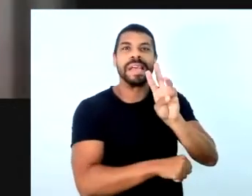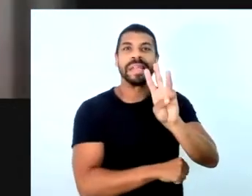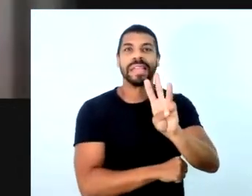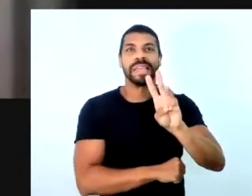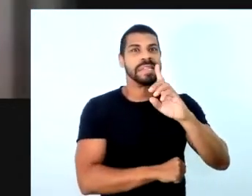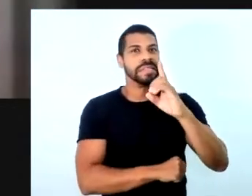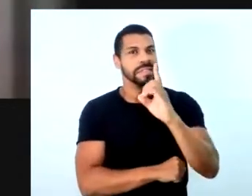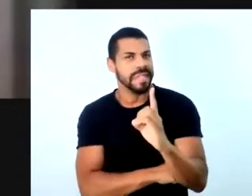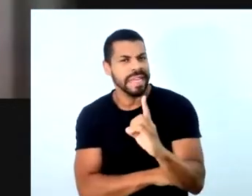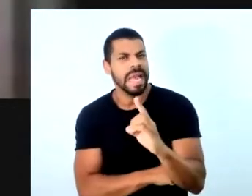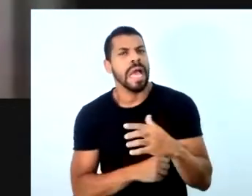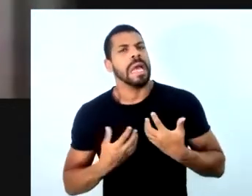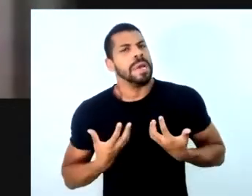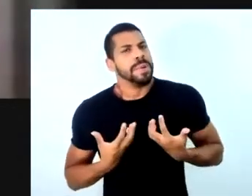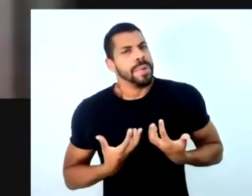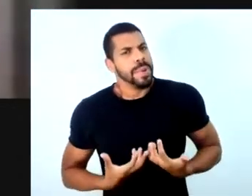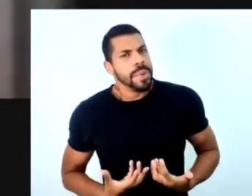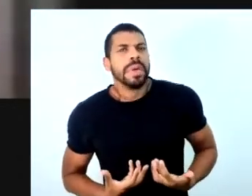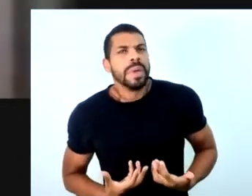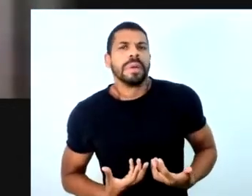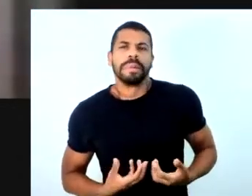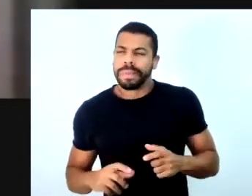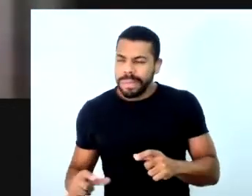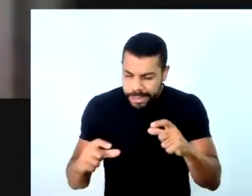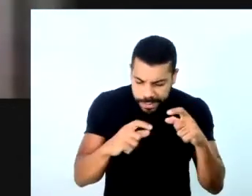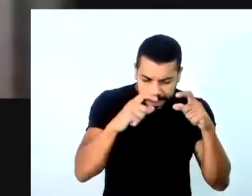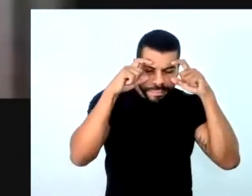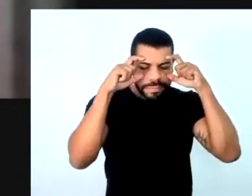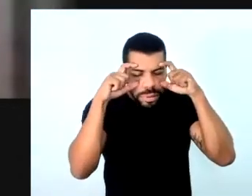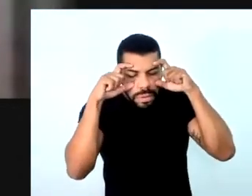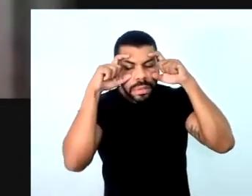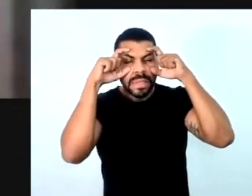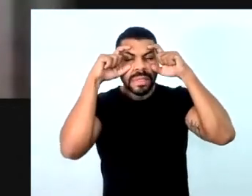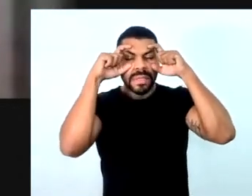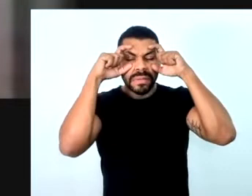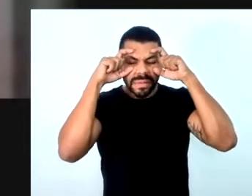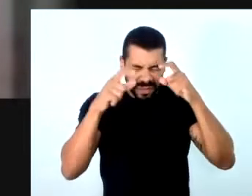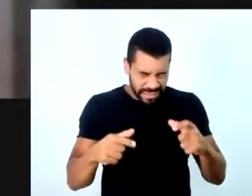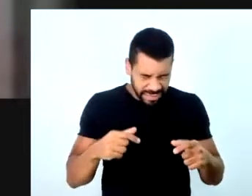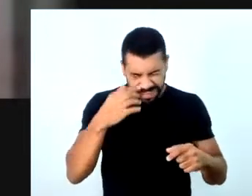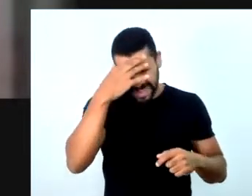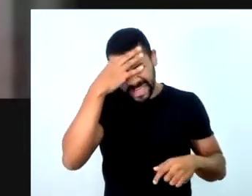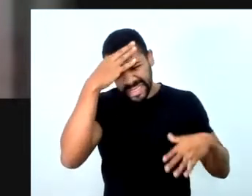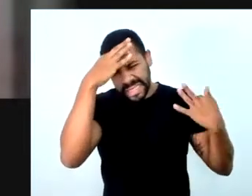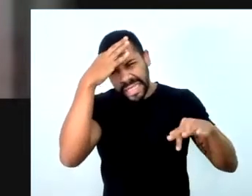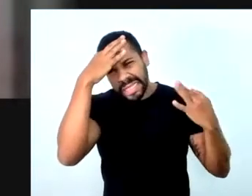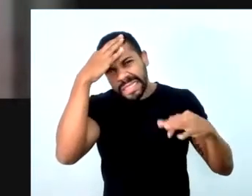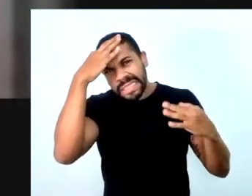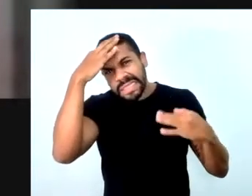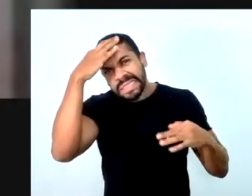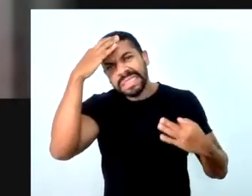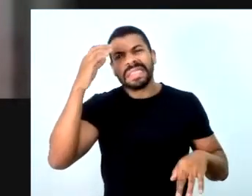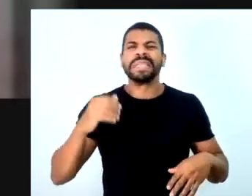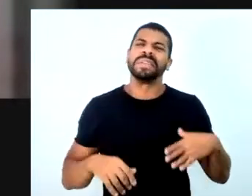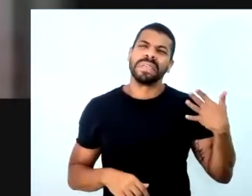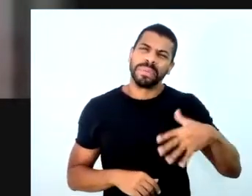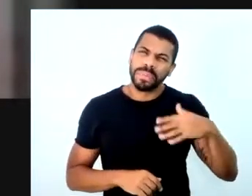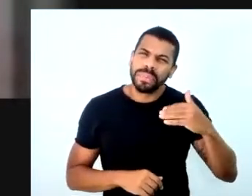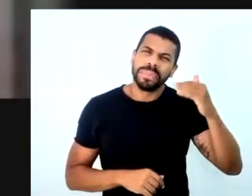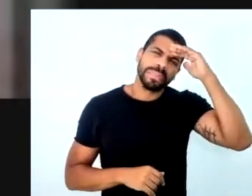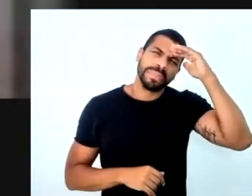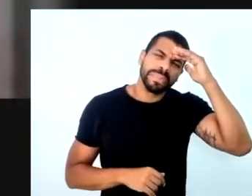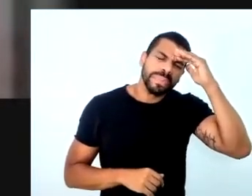de ficar horas na ilha de edição, e era bem cansativo, porque o óculos 3D, mais de 2 ou 3 horas, você fica cansado, com dor de cabeça,